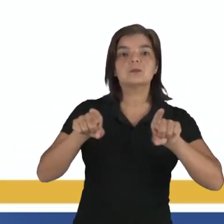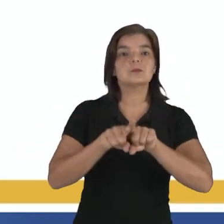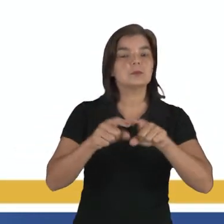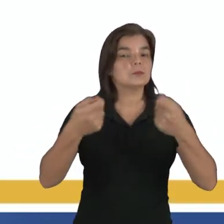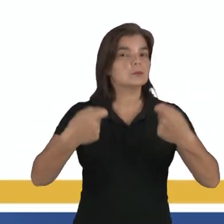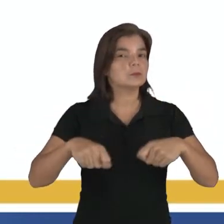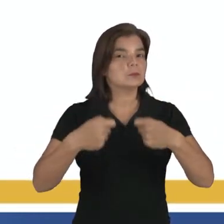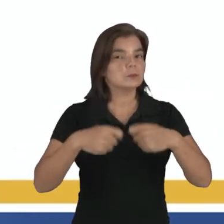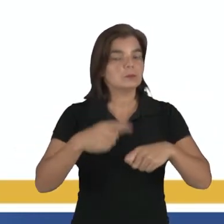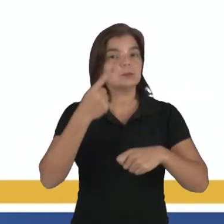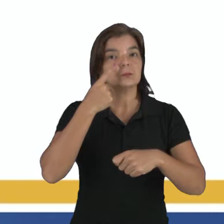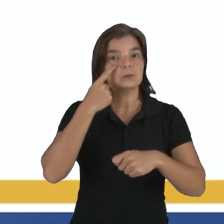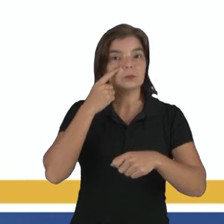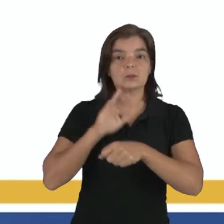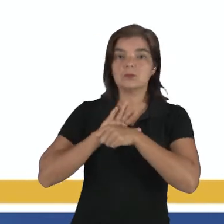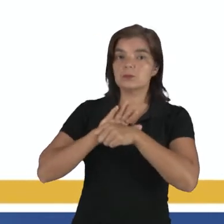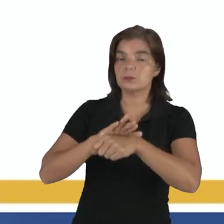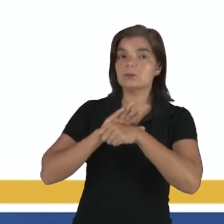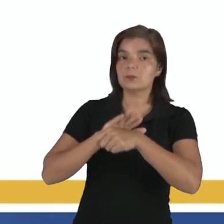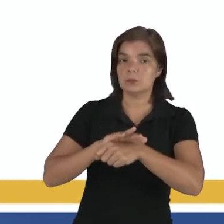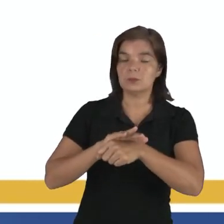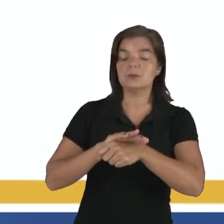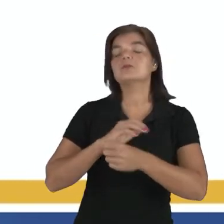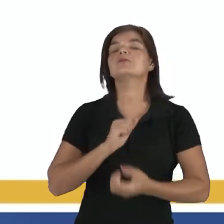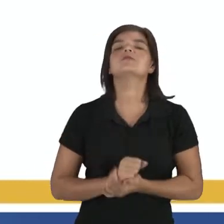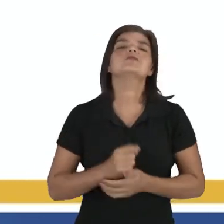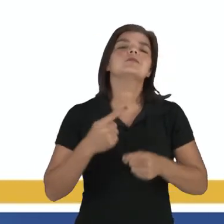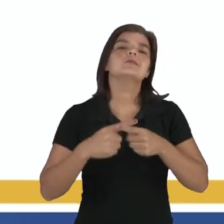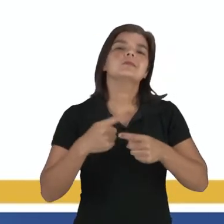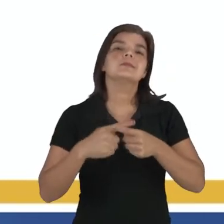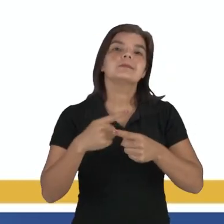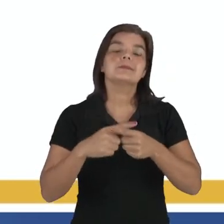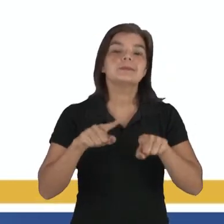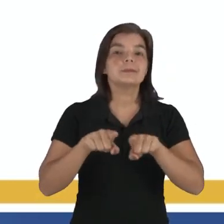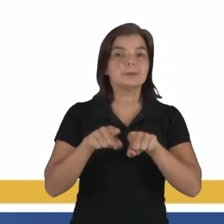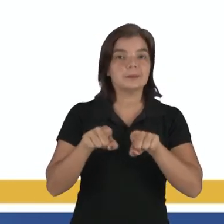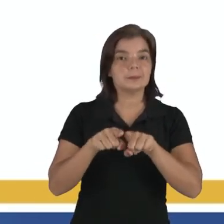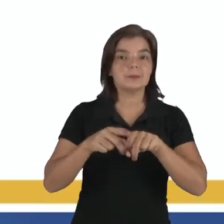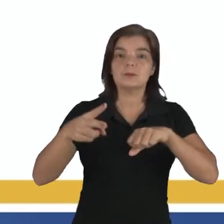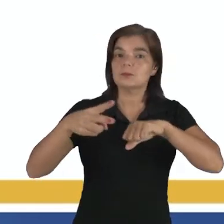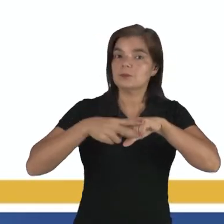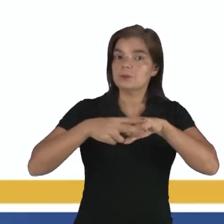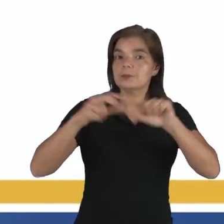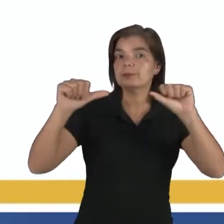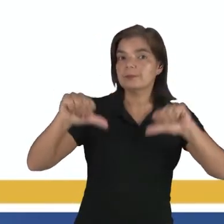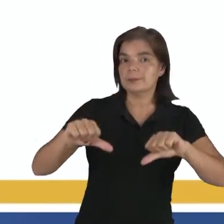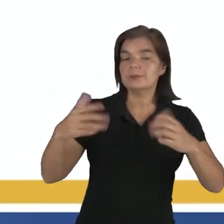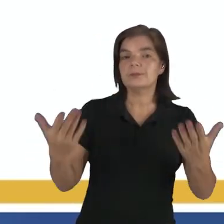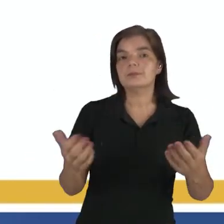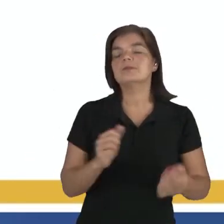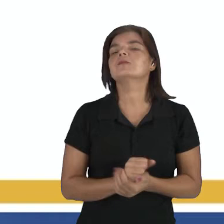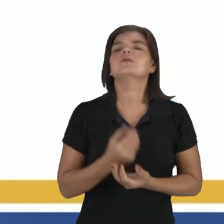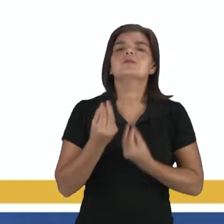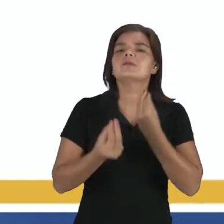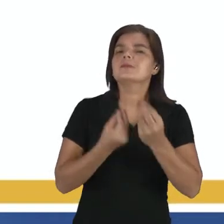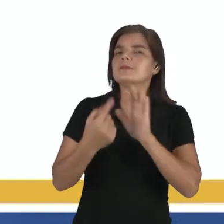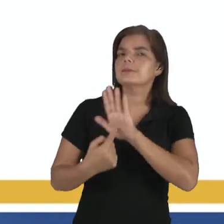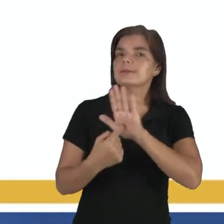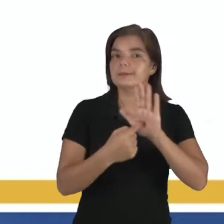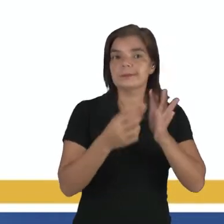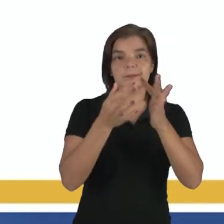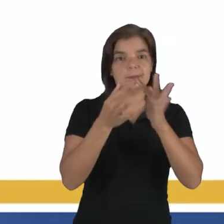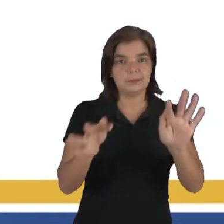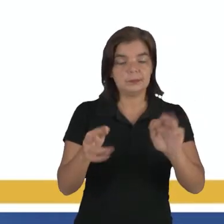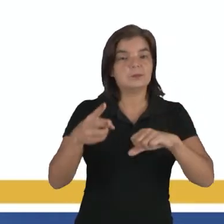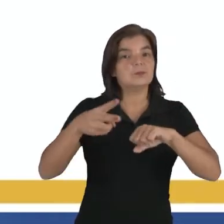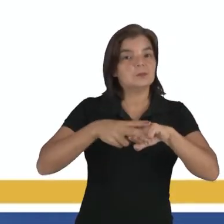nós precisamos do auxílio do verbo auxiliar. Por quê? Porque é ele quem vai deixar o nosso verbo negativo. Então, como ele aparece na